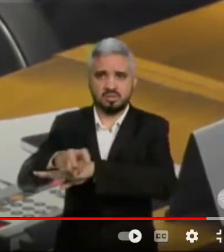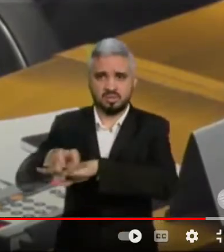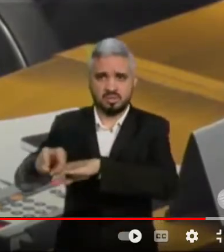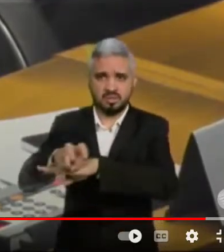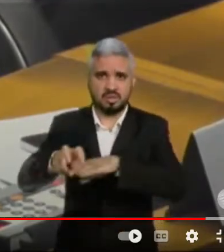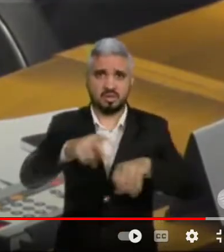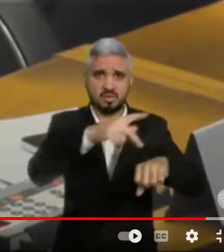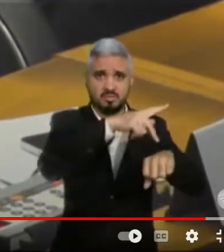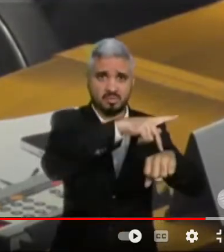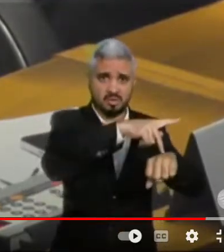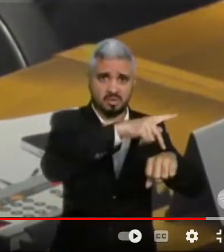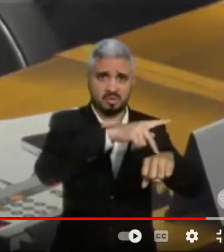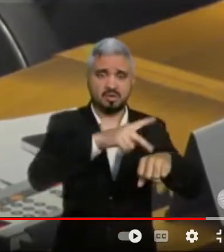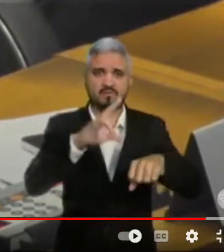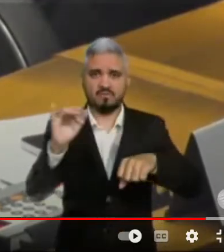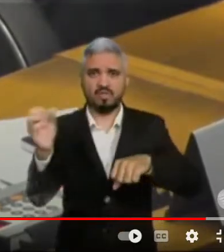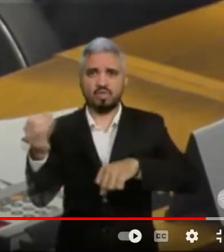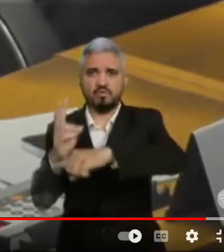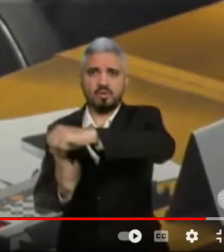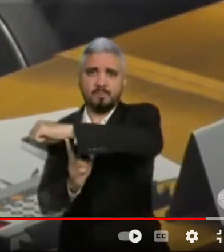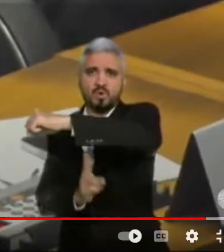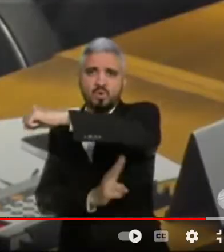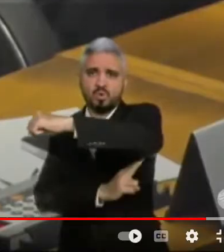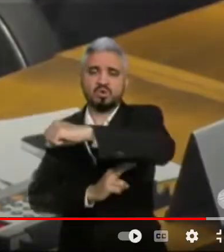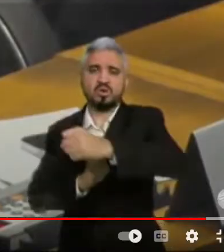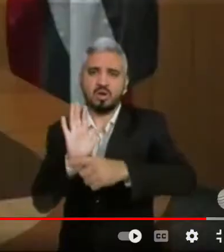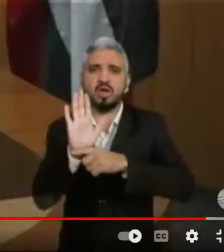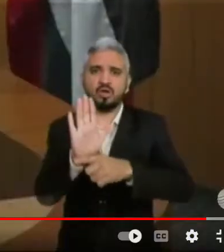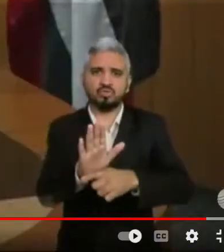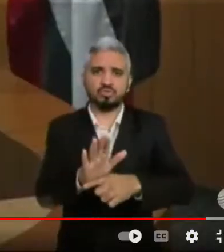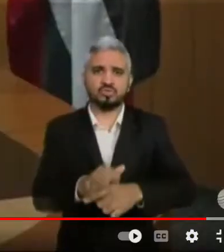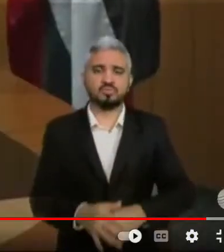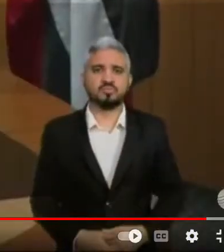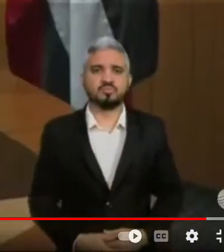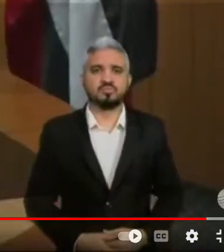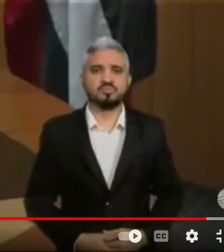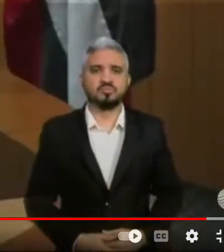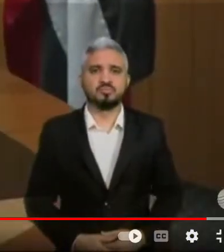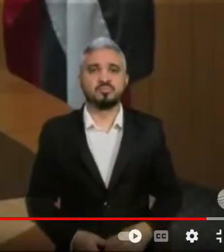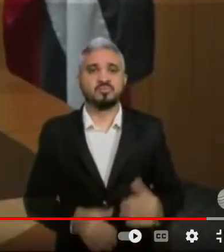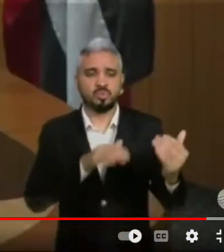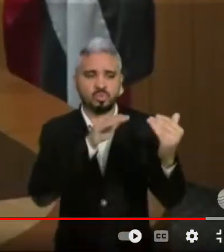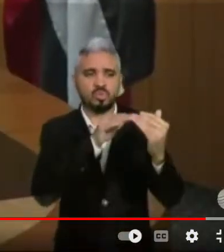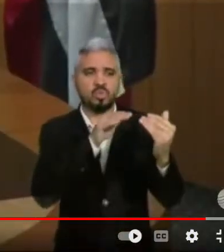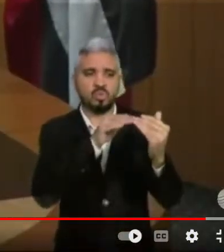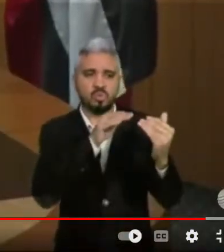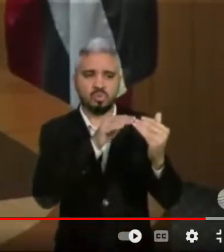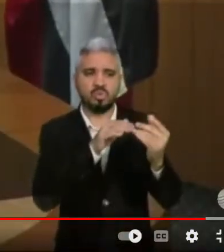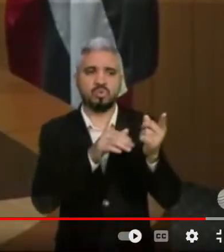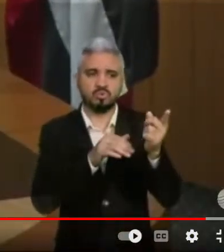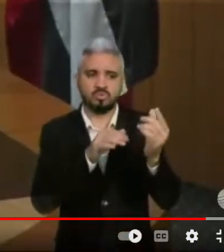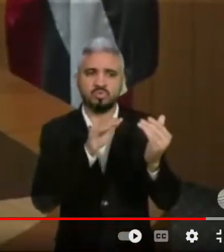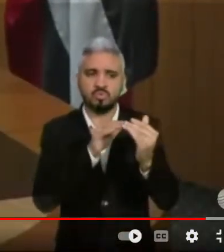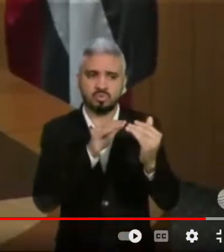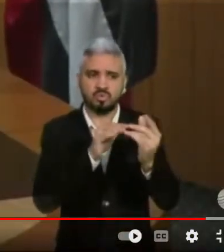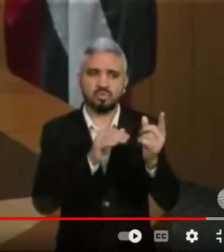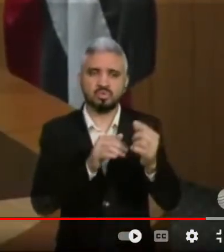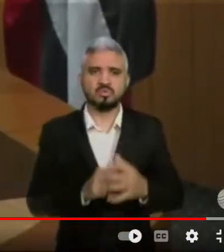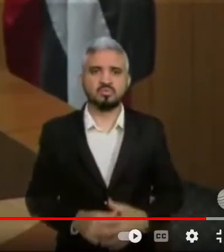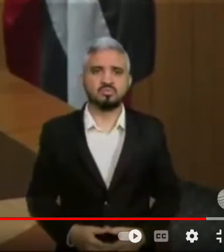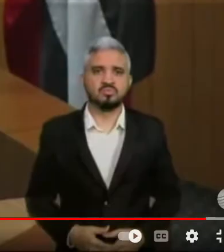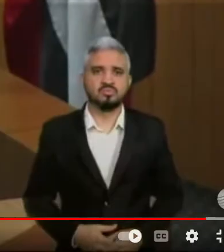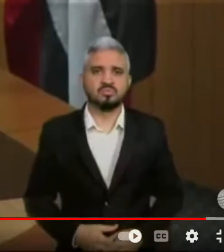a nova ponte. É isso aí, meu deputado Najib. Eu concordo com você, deputado Cascaria, peço também aqui